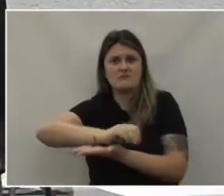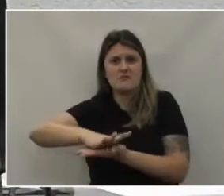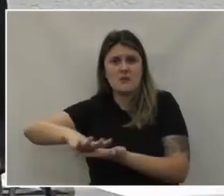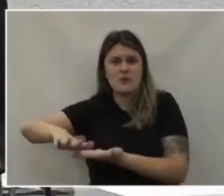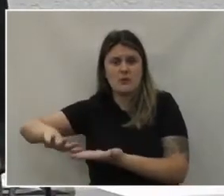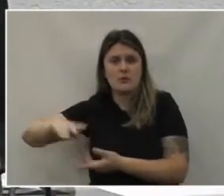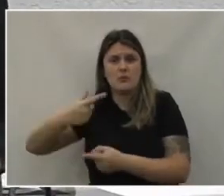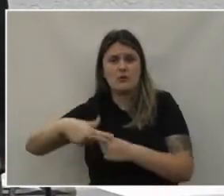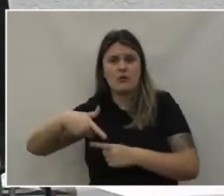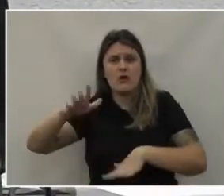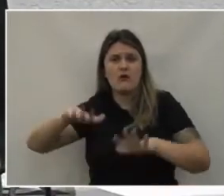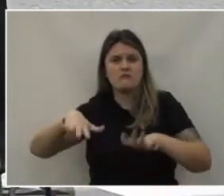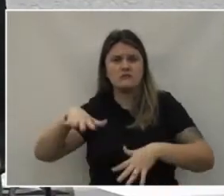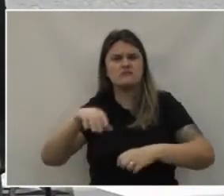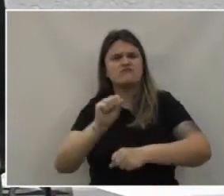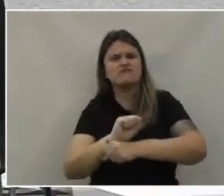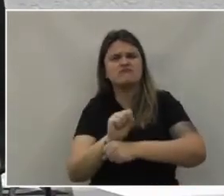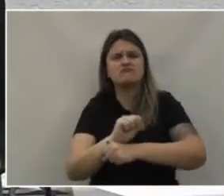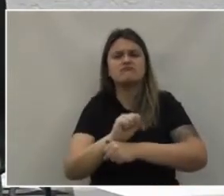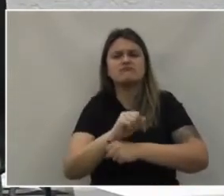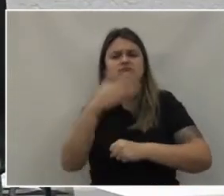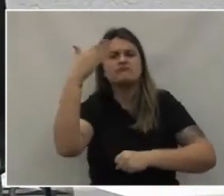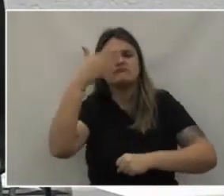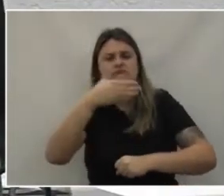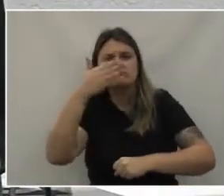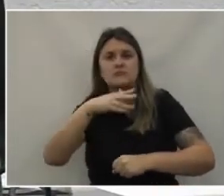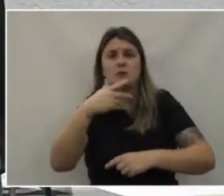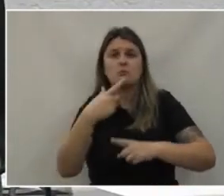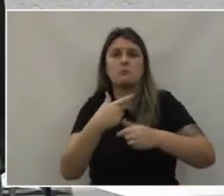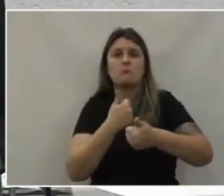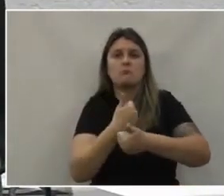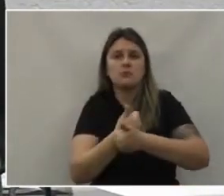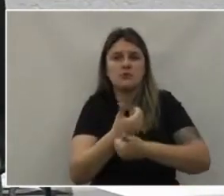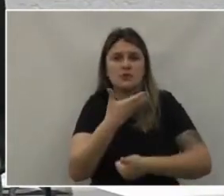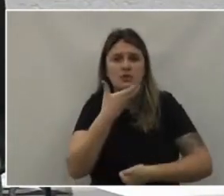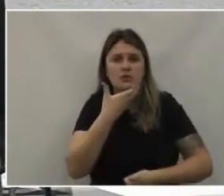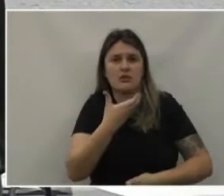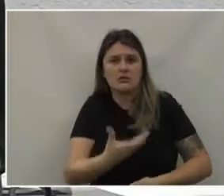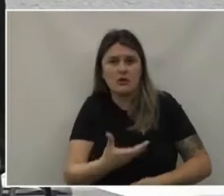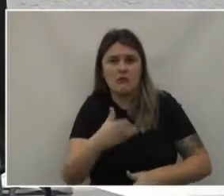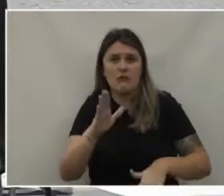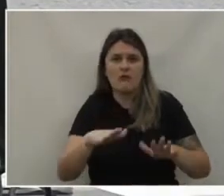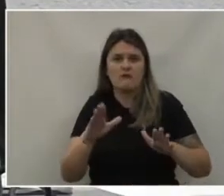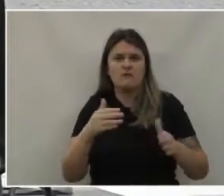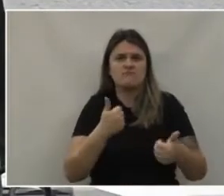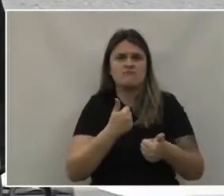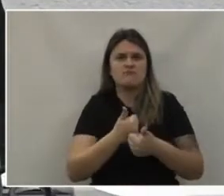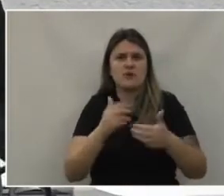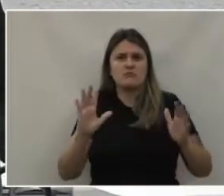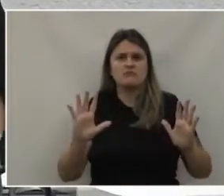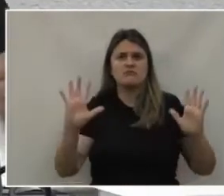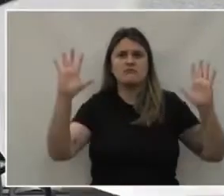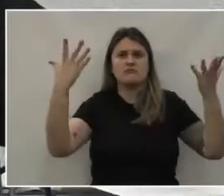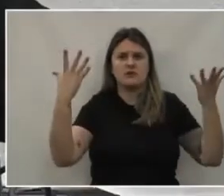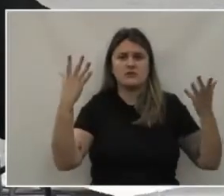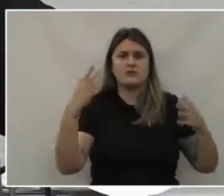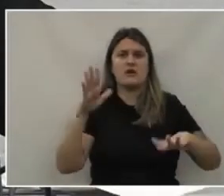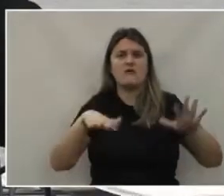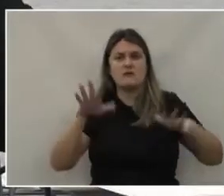Justificativa. Pois está chegando o final do ano, dias de festas onde muitas